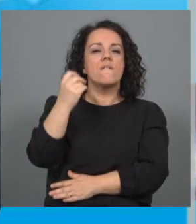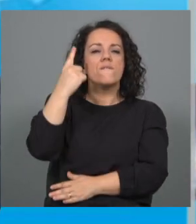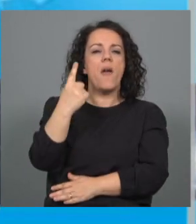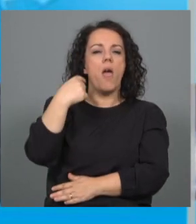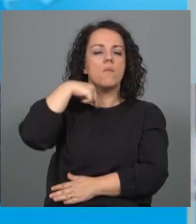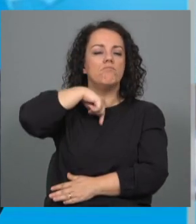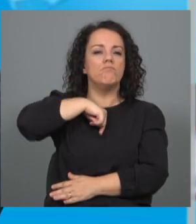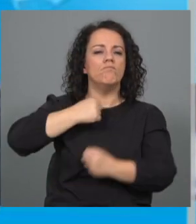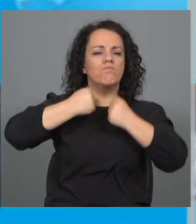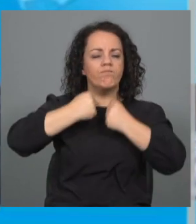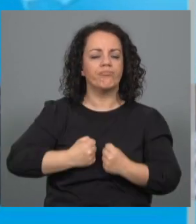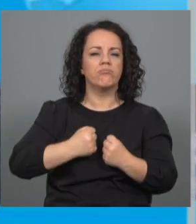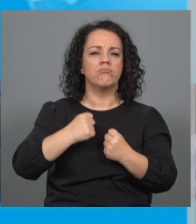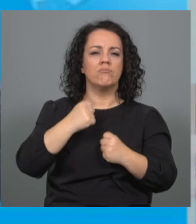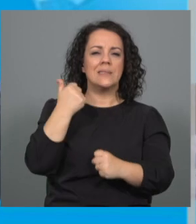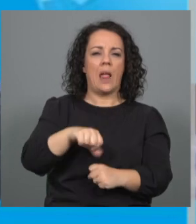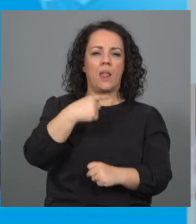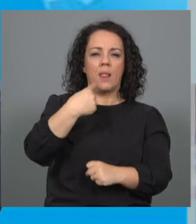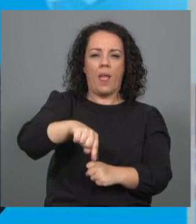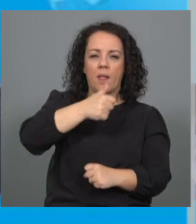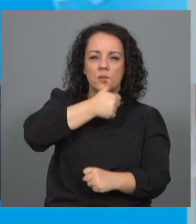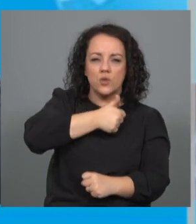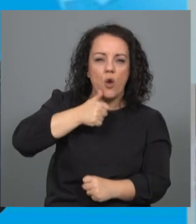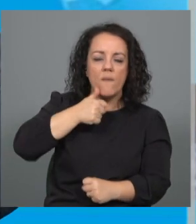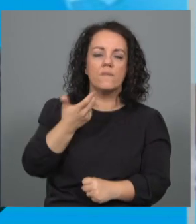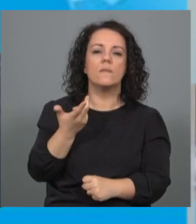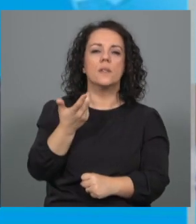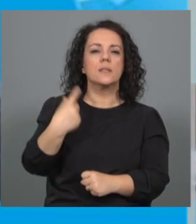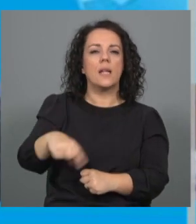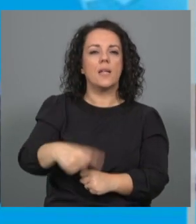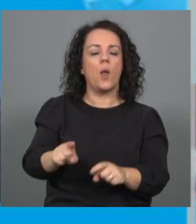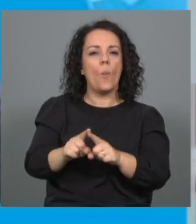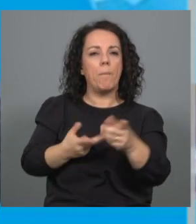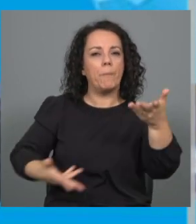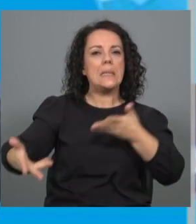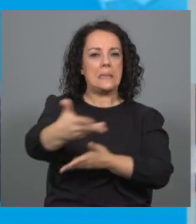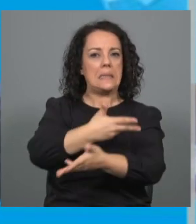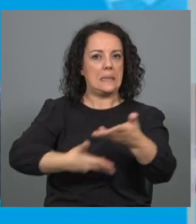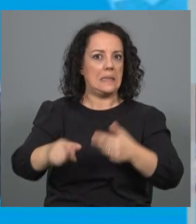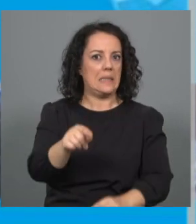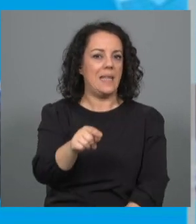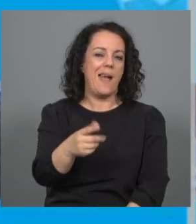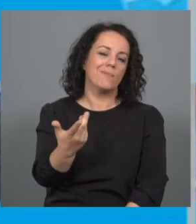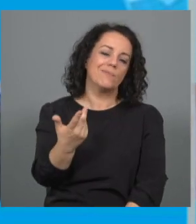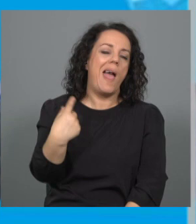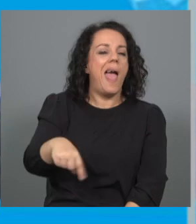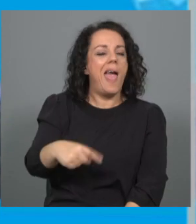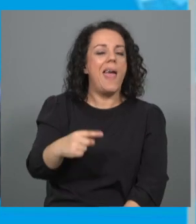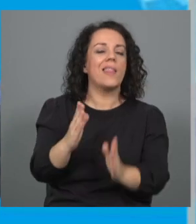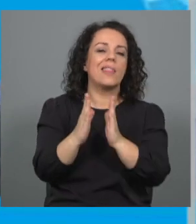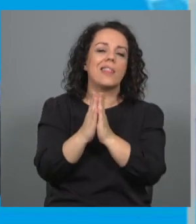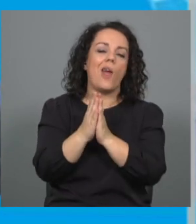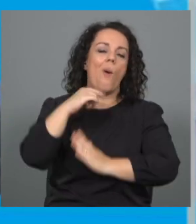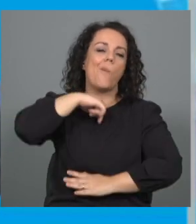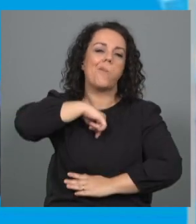uma fé que é sofrida, uma fé que é, no fundo, partilhada, e por isso é a presença de Deus no coração